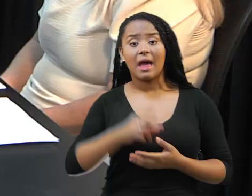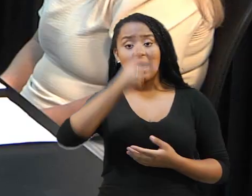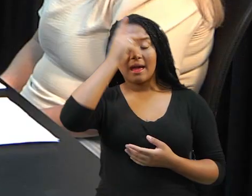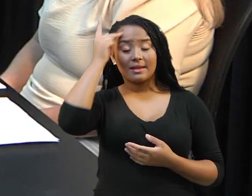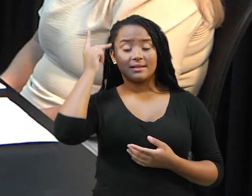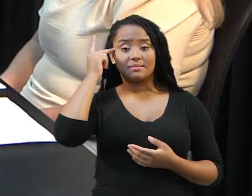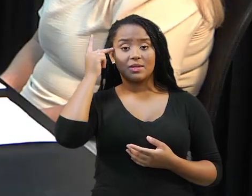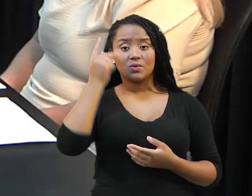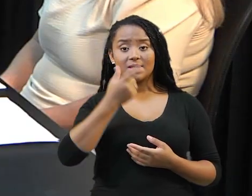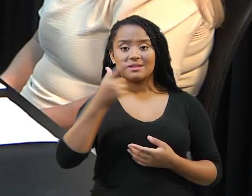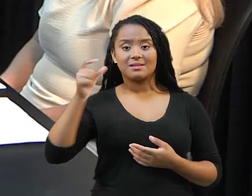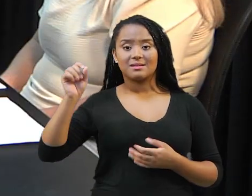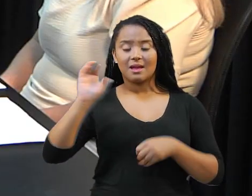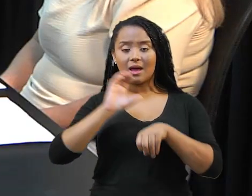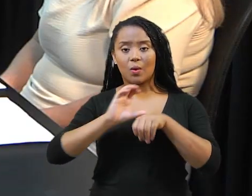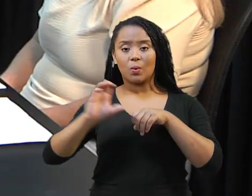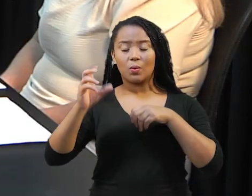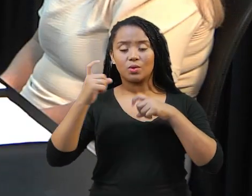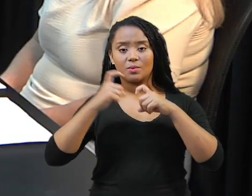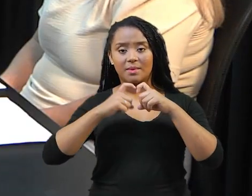pessoas que saem